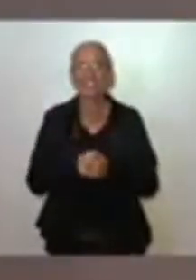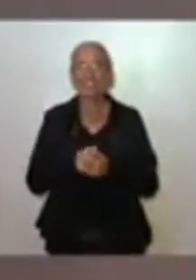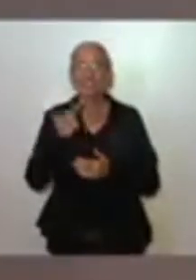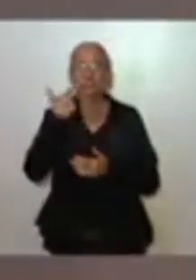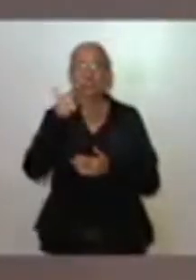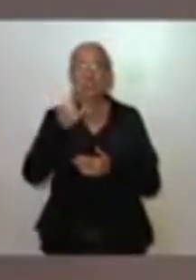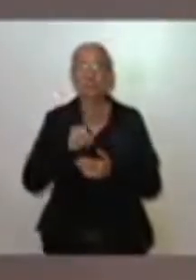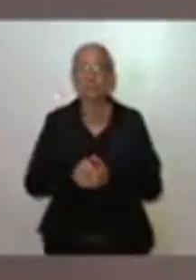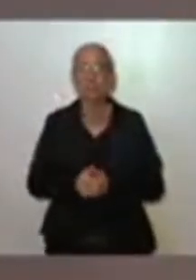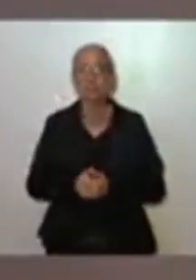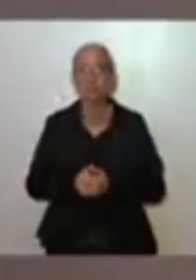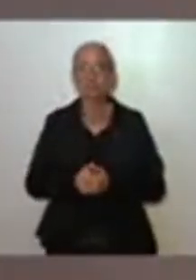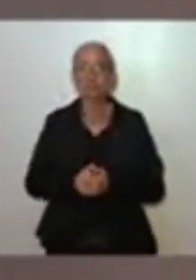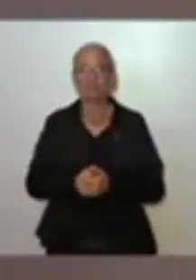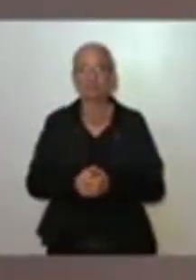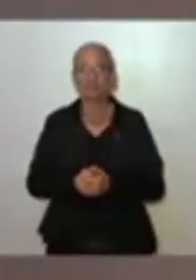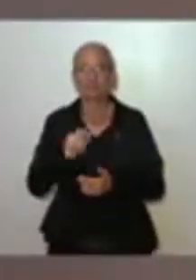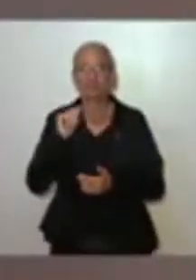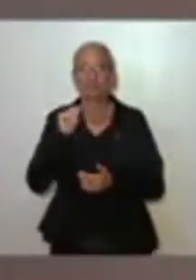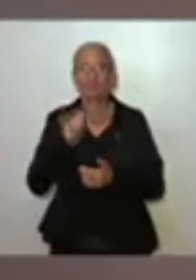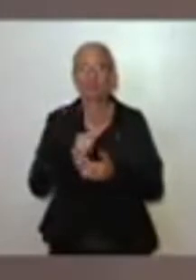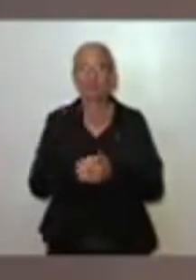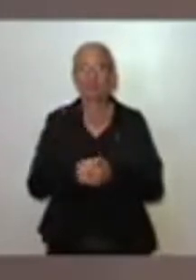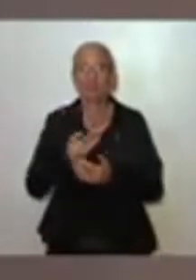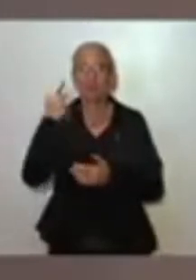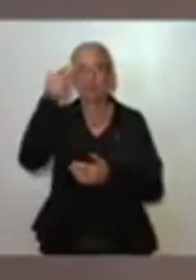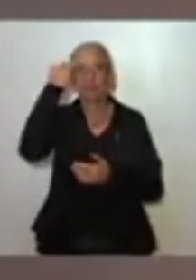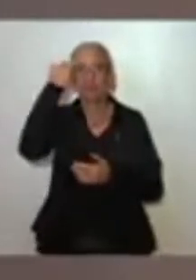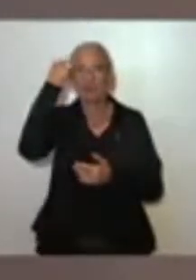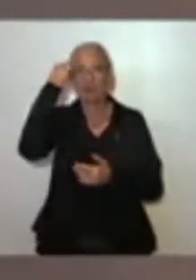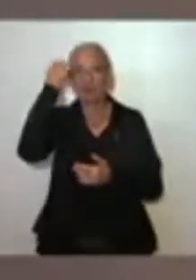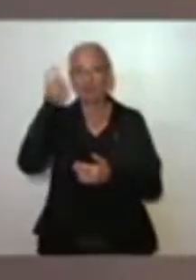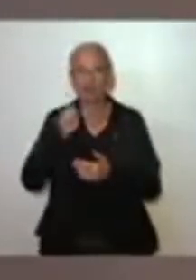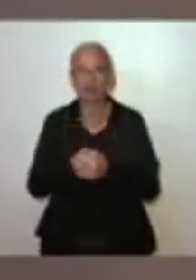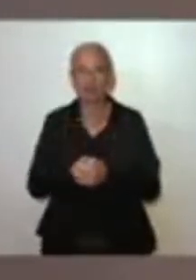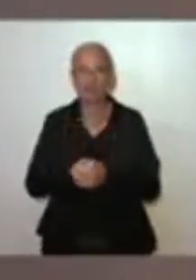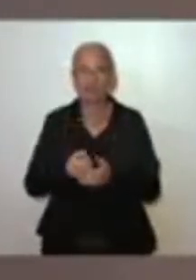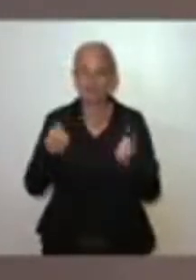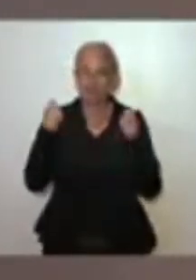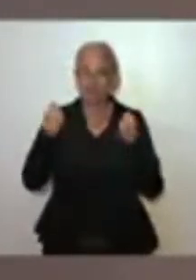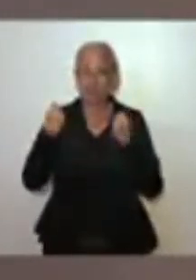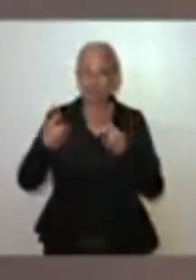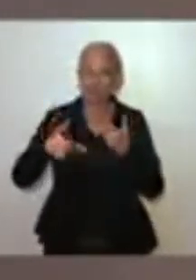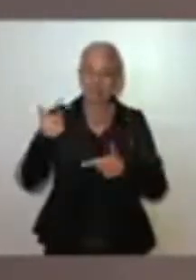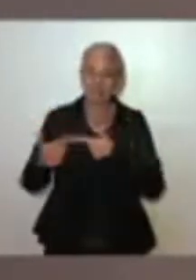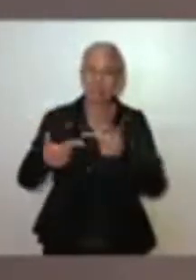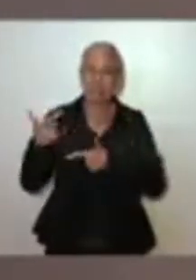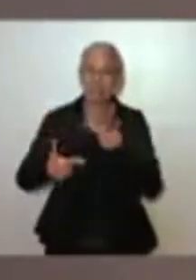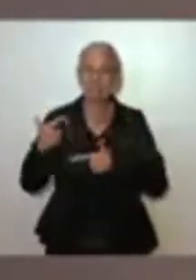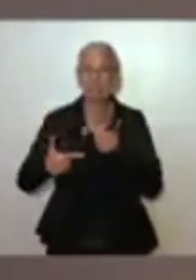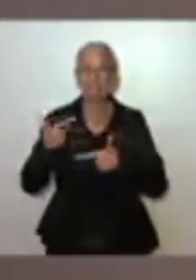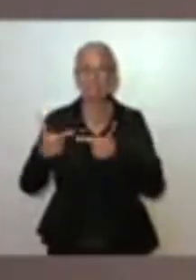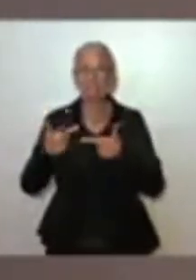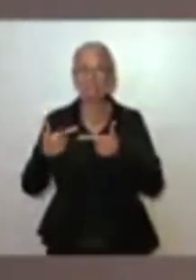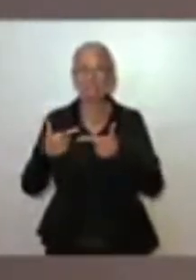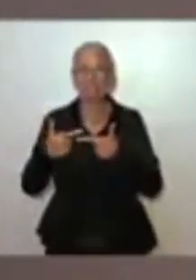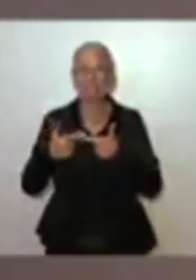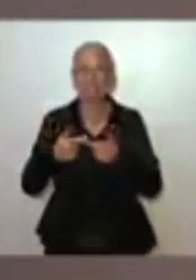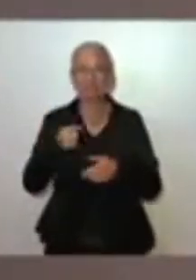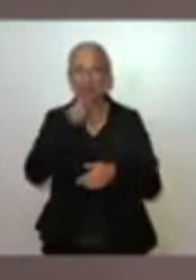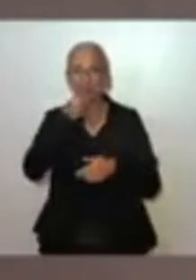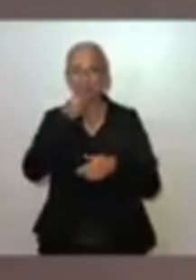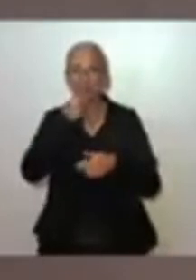outro e provavelmente leva uma vida bem mais dura do que o Luiz Roberto que acompanha o Flamengo pelo Brasil